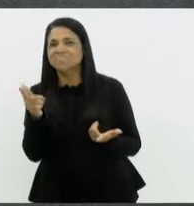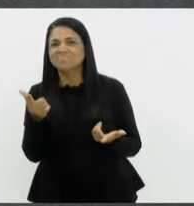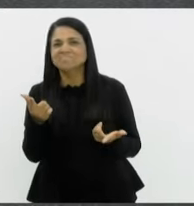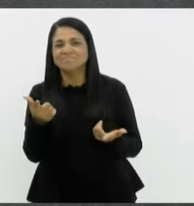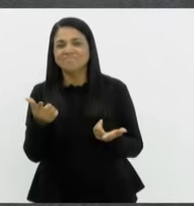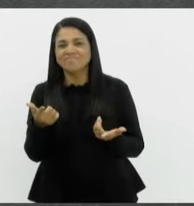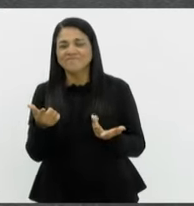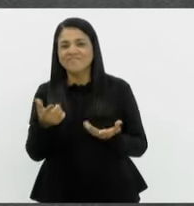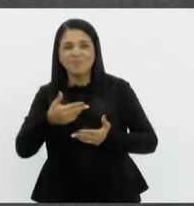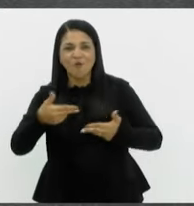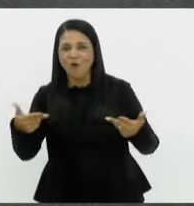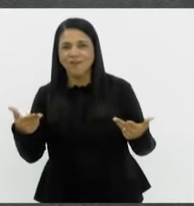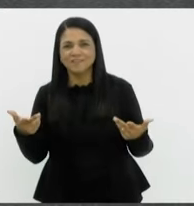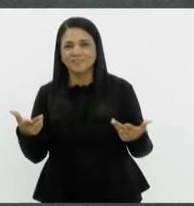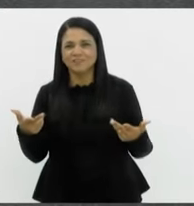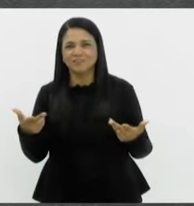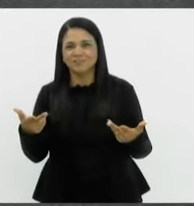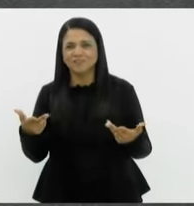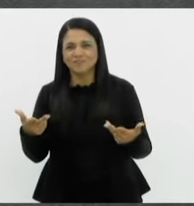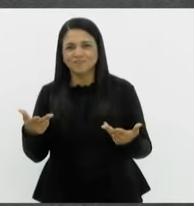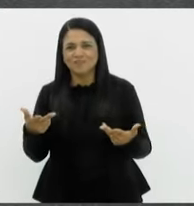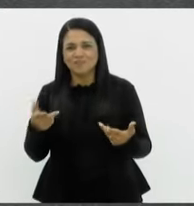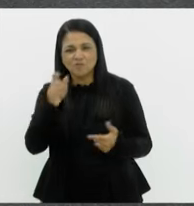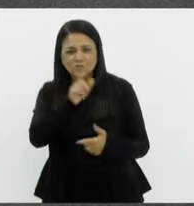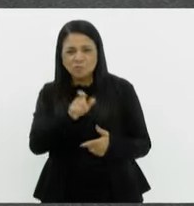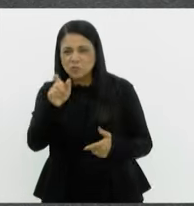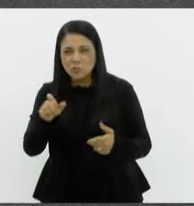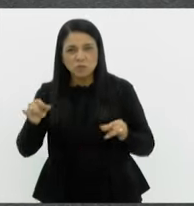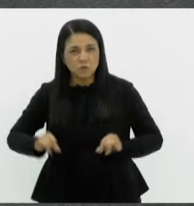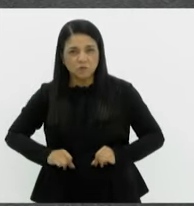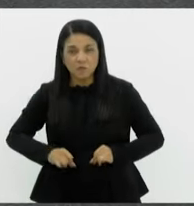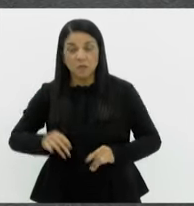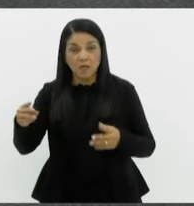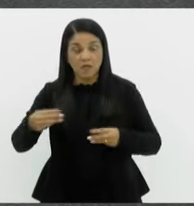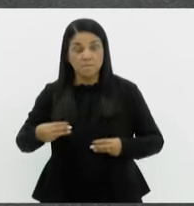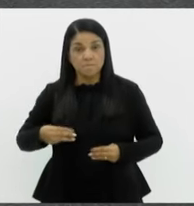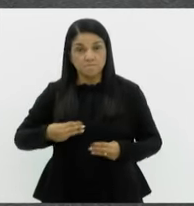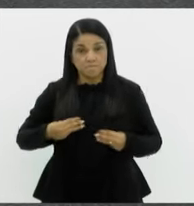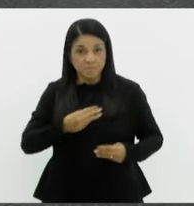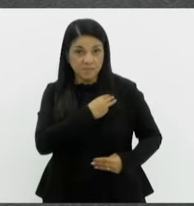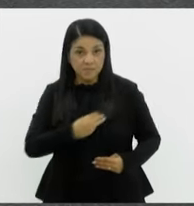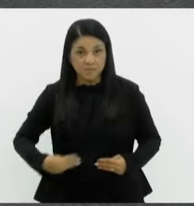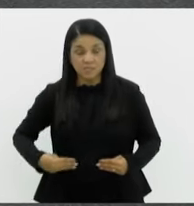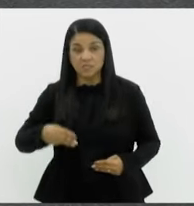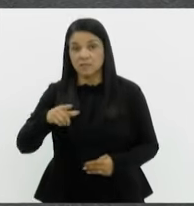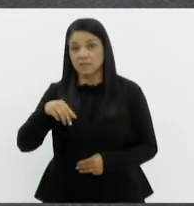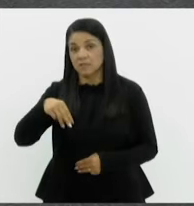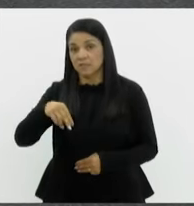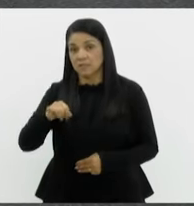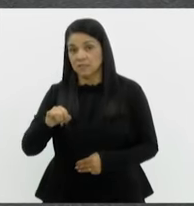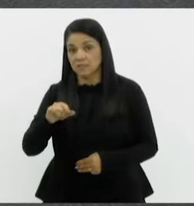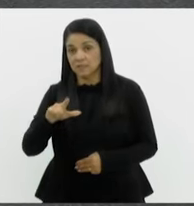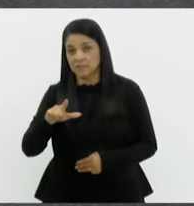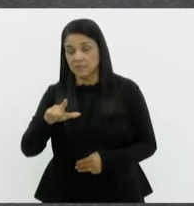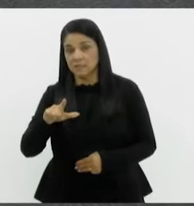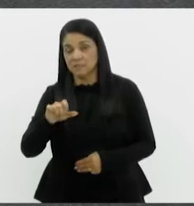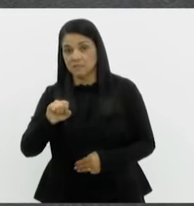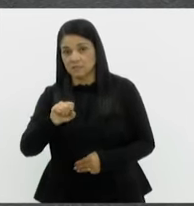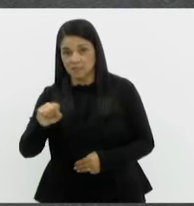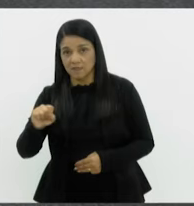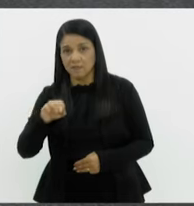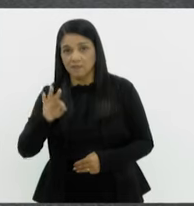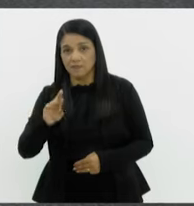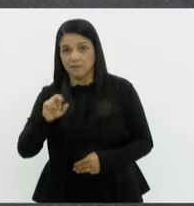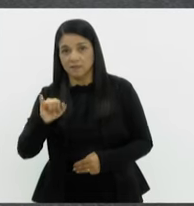Não é fácil a liberação de recursos. A ministra Anísia Trindade já anunciou que todas as emendas